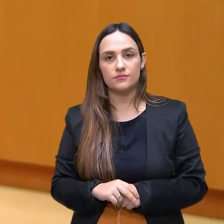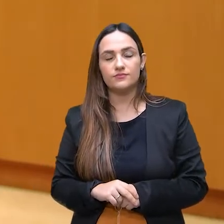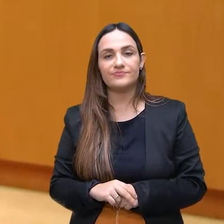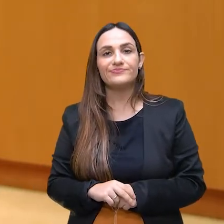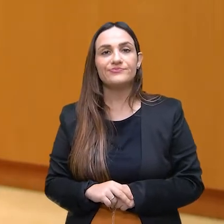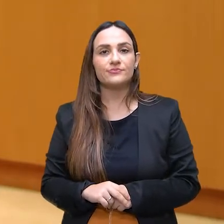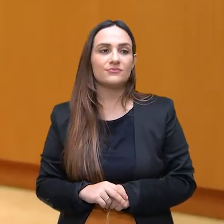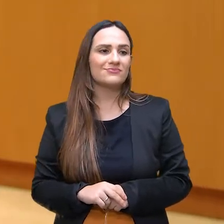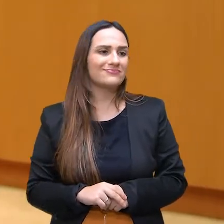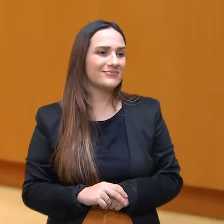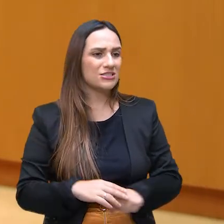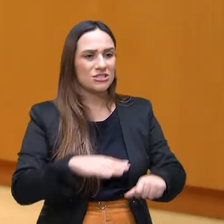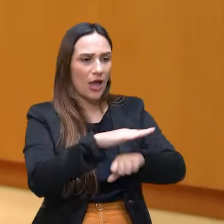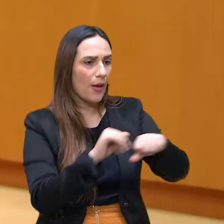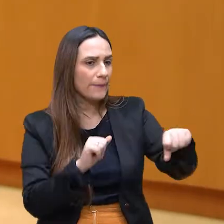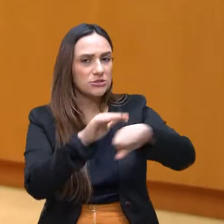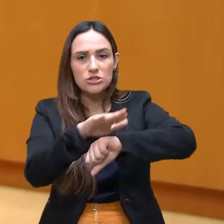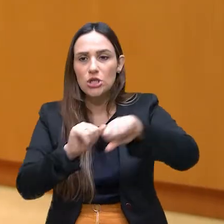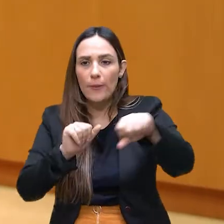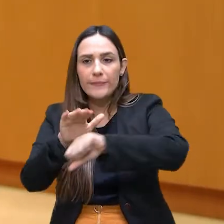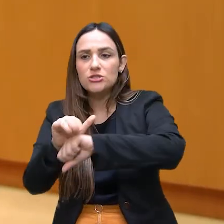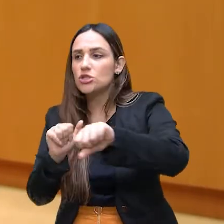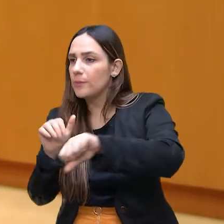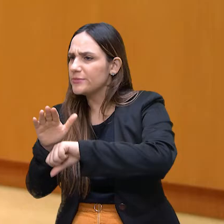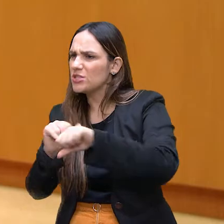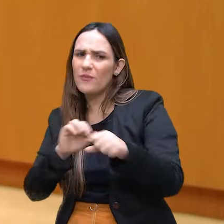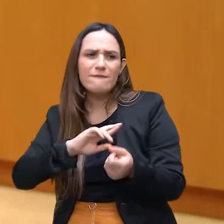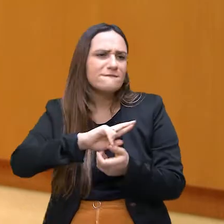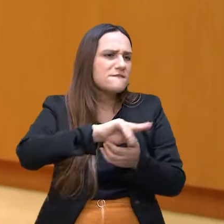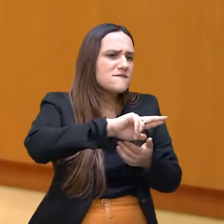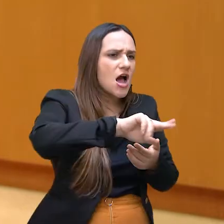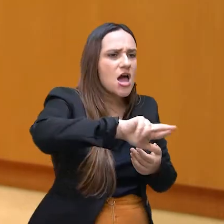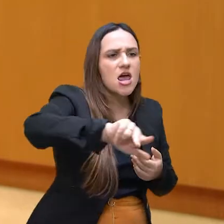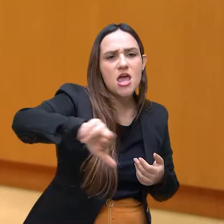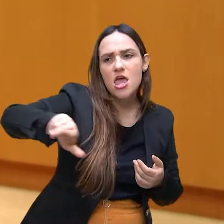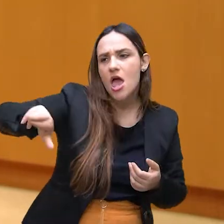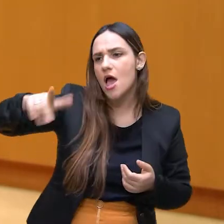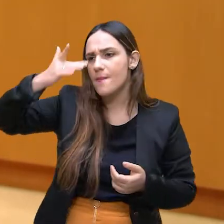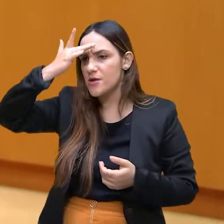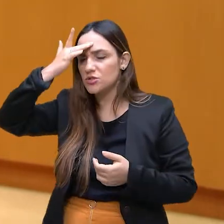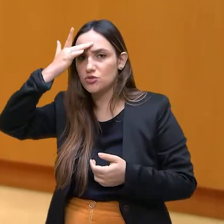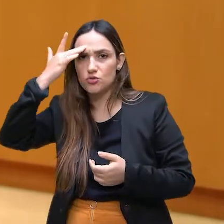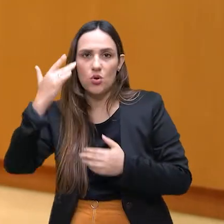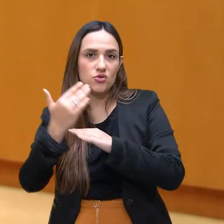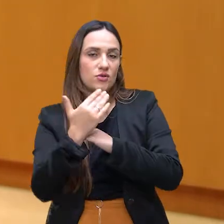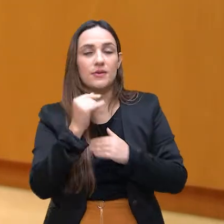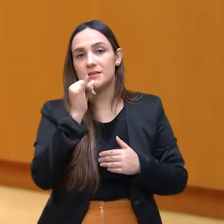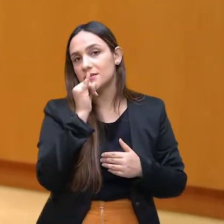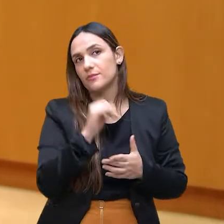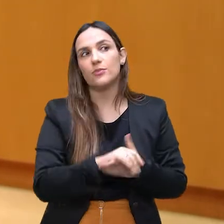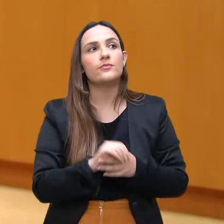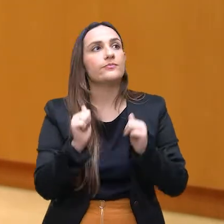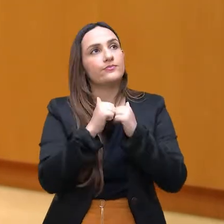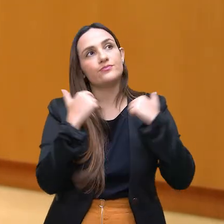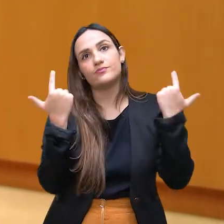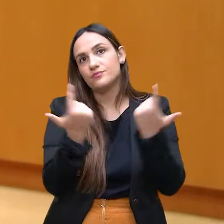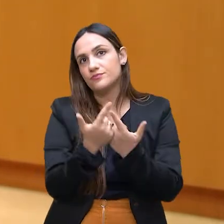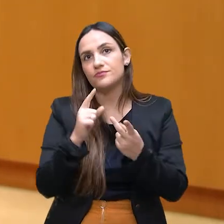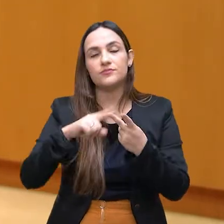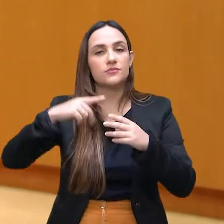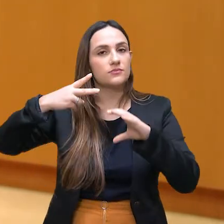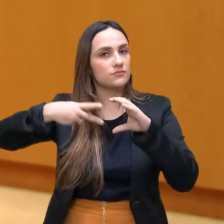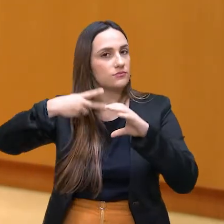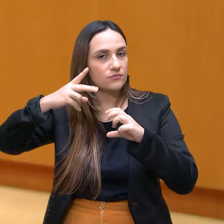de segmentos da sociedade. Então, compõe o nosso comitê no Mato Grosso do Sul Assembleia Legislativa,